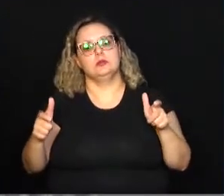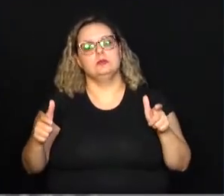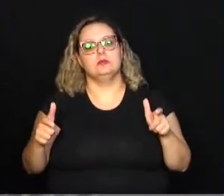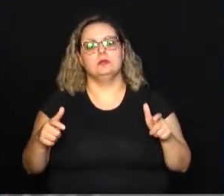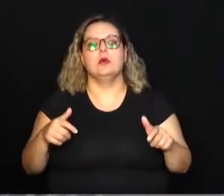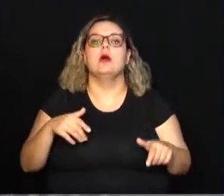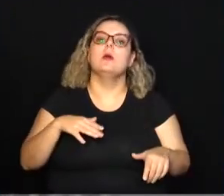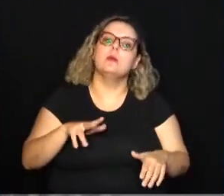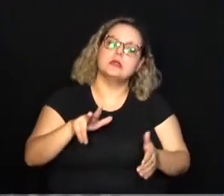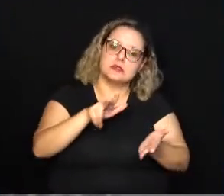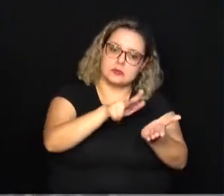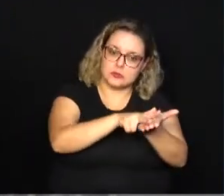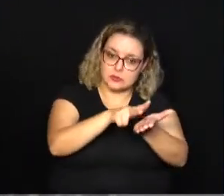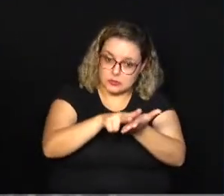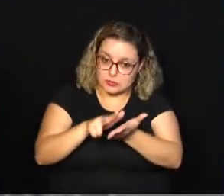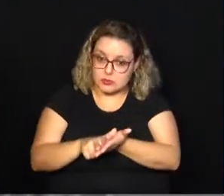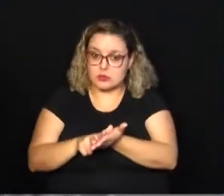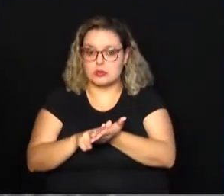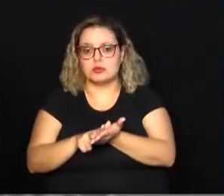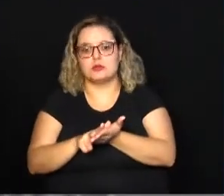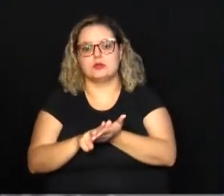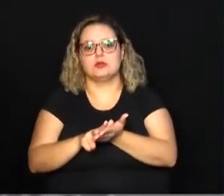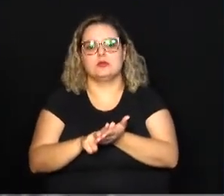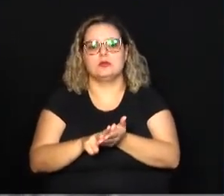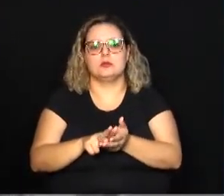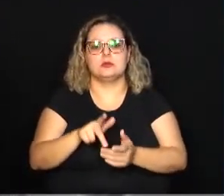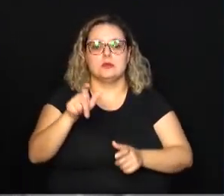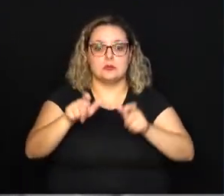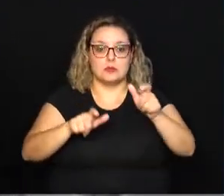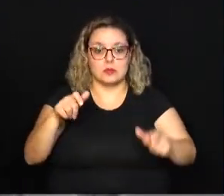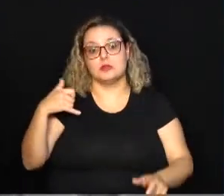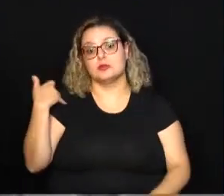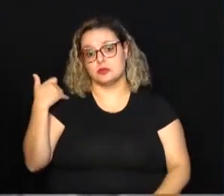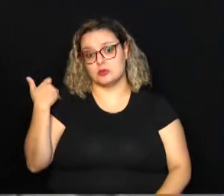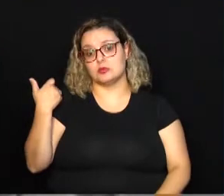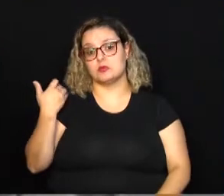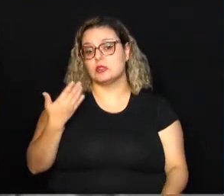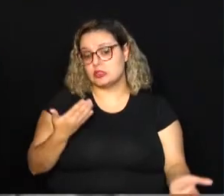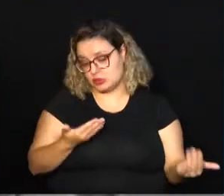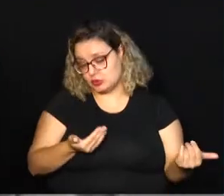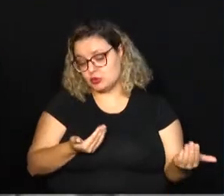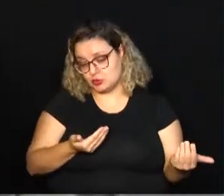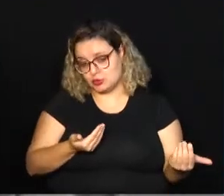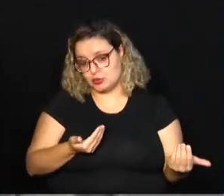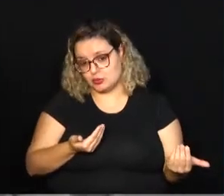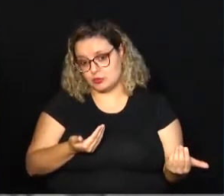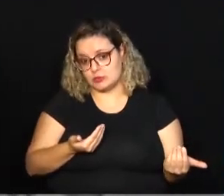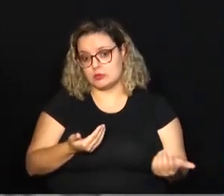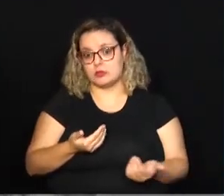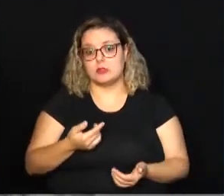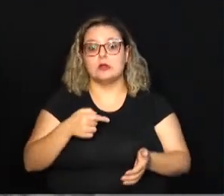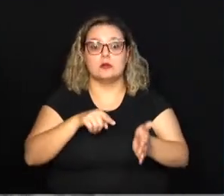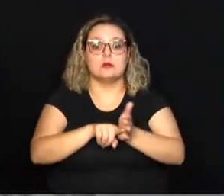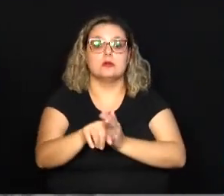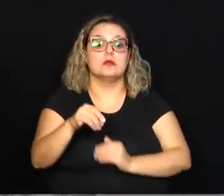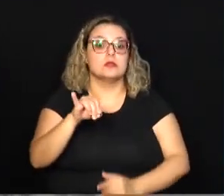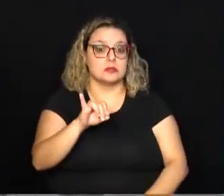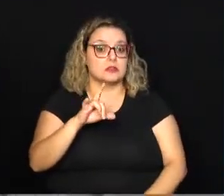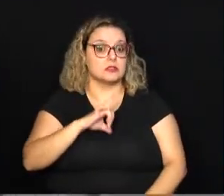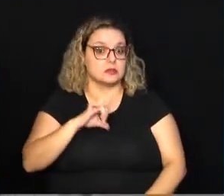de internação, afetarem pessoas mais jovens, né? E na verdade, a minha pergunta é sobre se isso tem